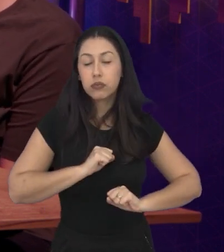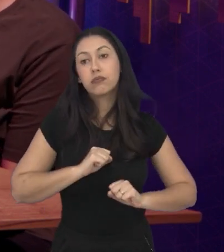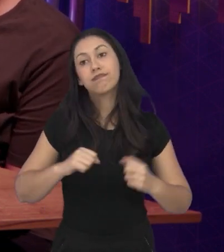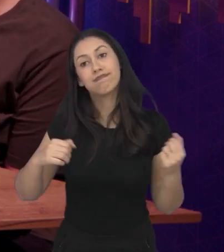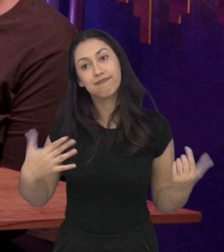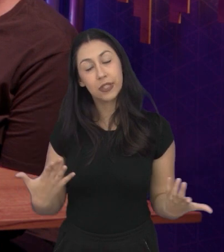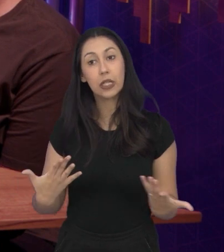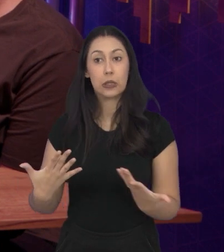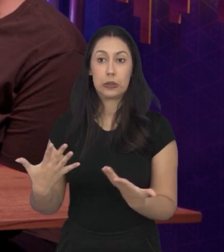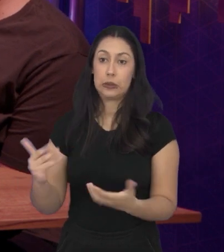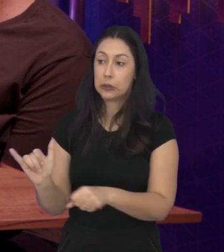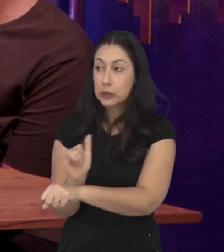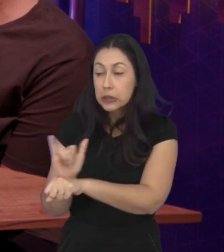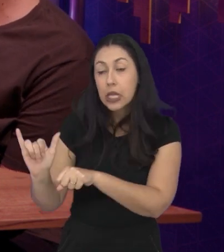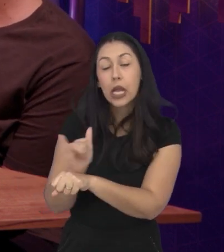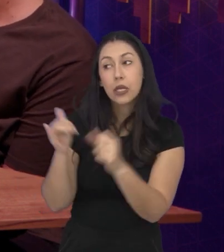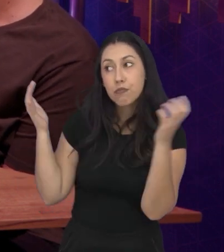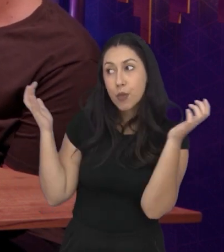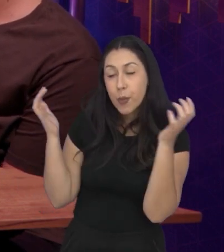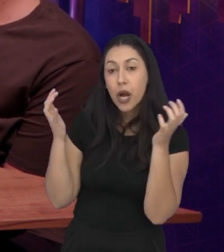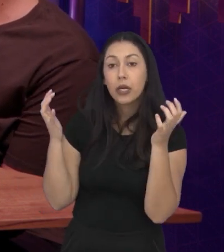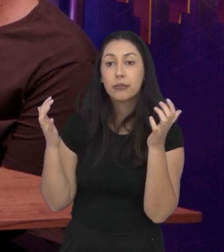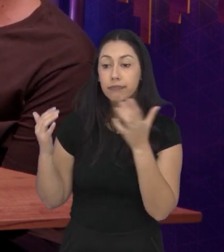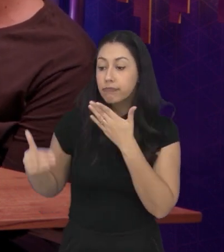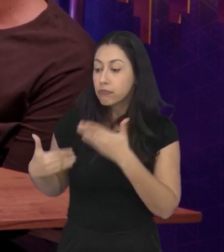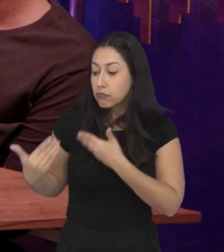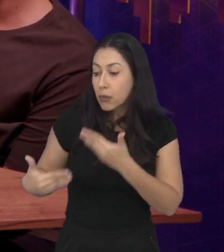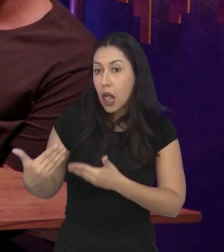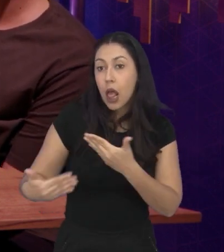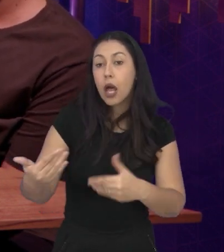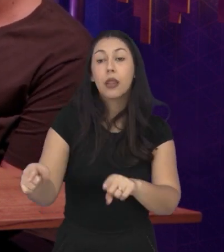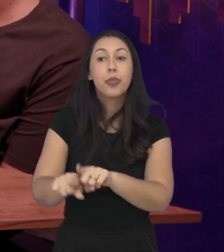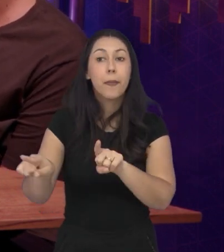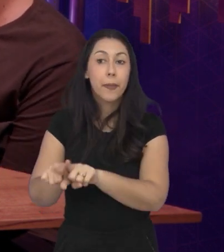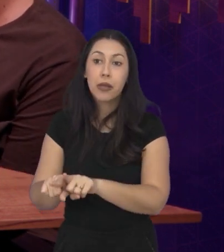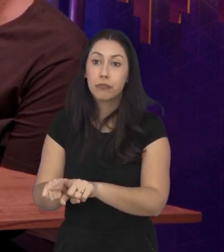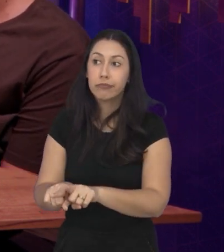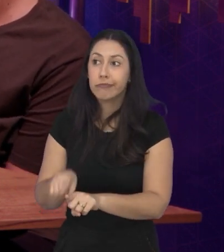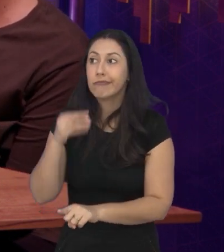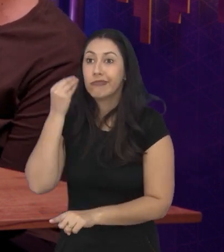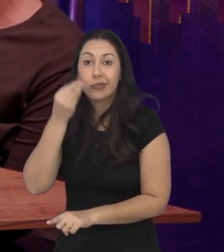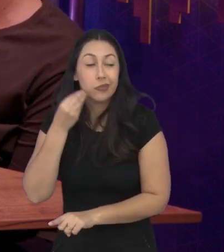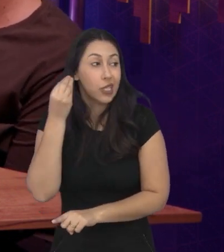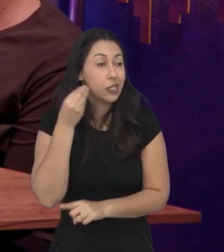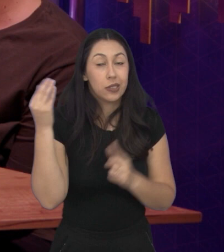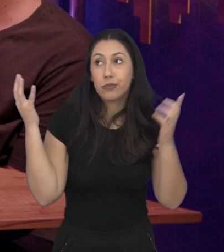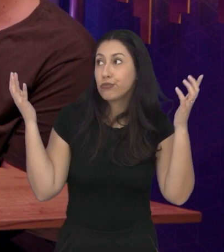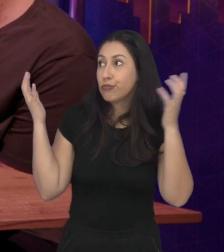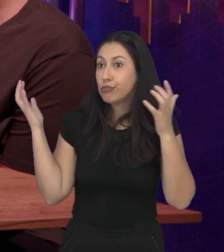ali, do jeito que tem que ser feito, às vezes influencia. E ao longo da vida, né, os fatores estruturais vão fazendo a gente adquirir